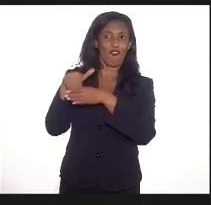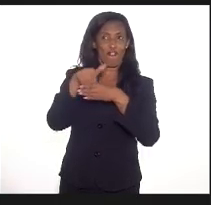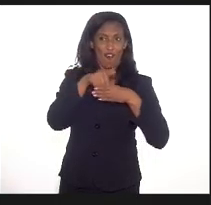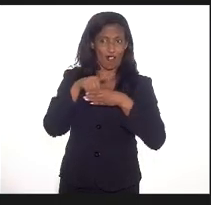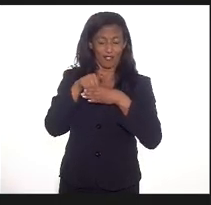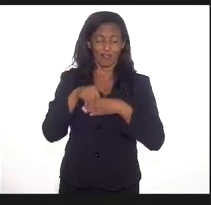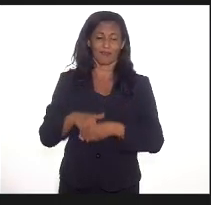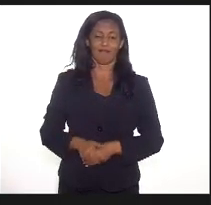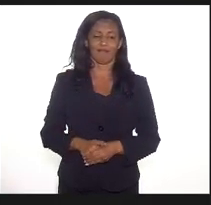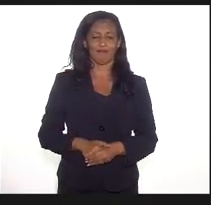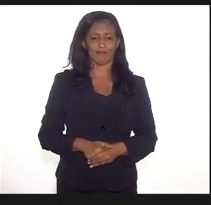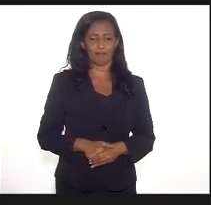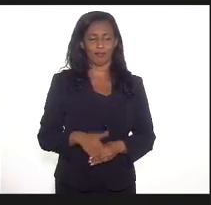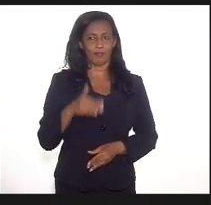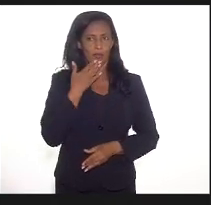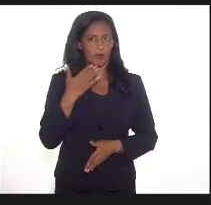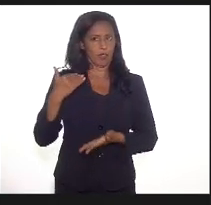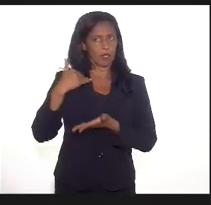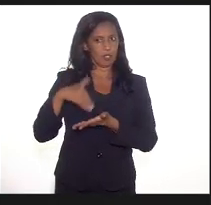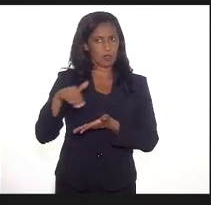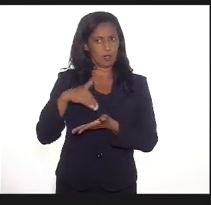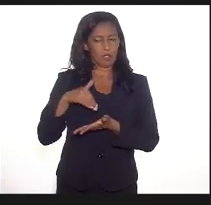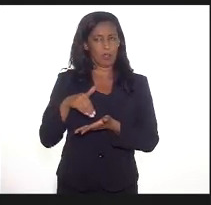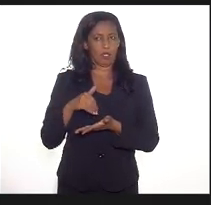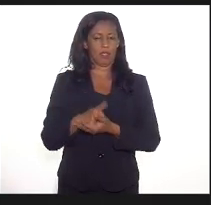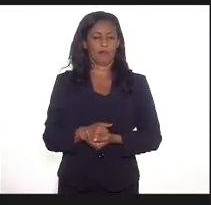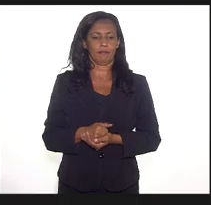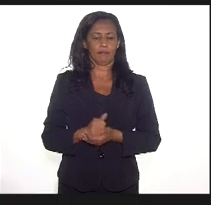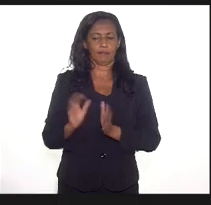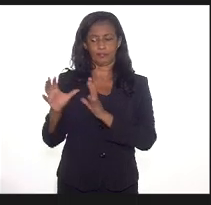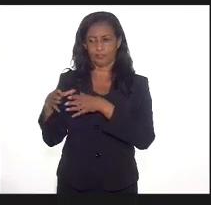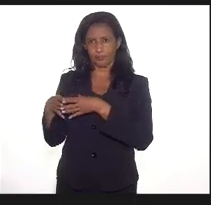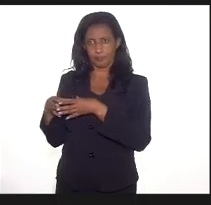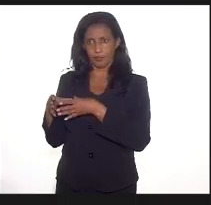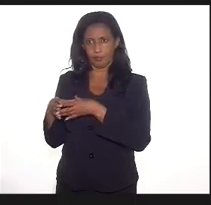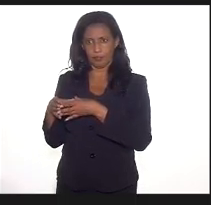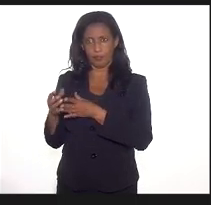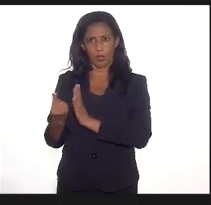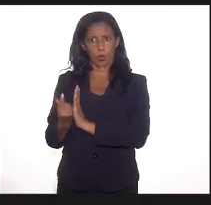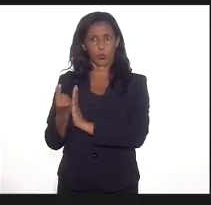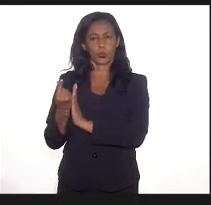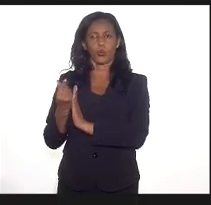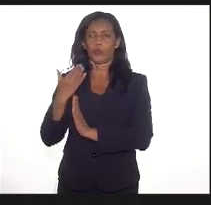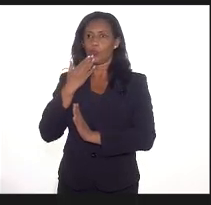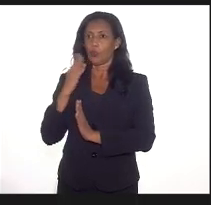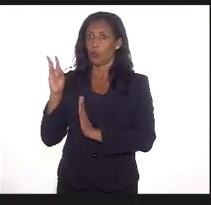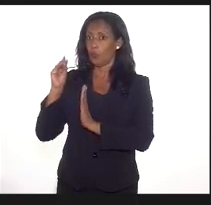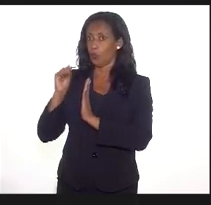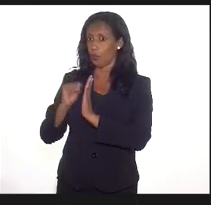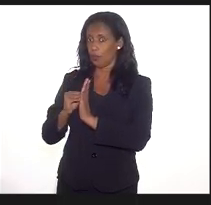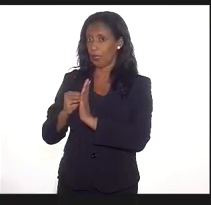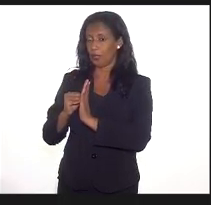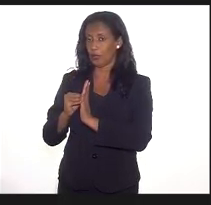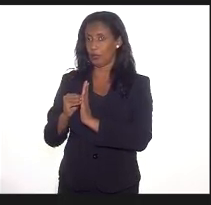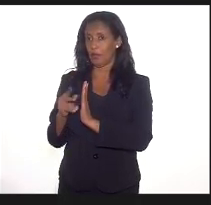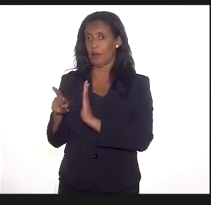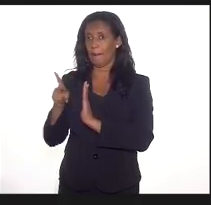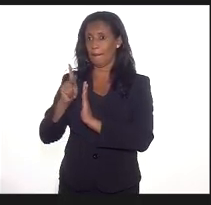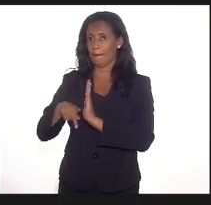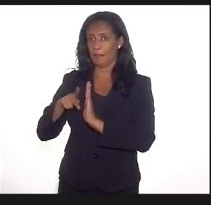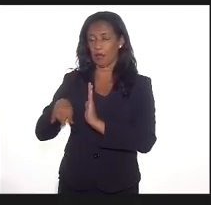pedir para a Secretaria da Comissão de Tributação, né, colocar isso na pauta